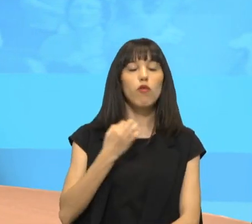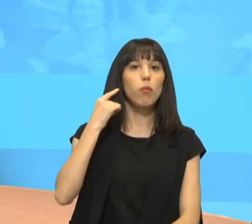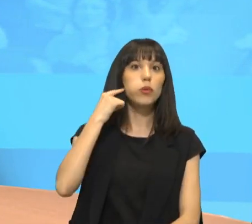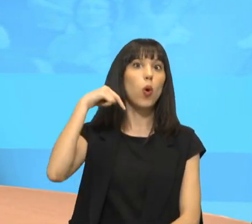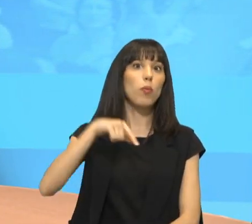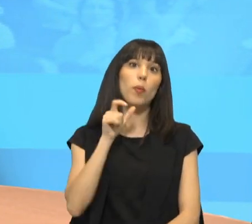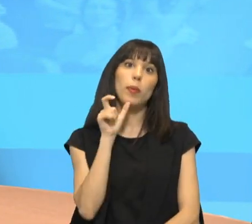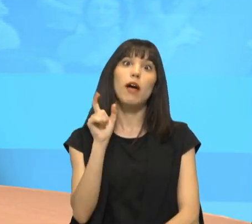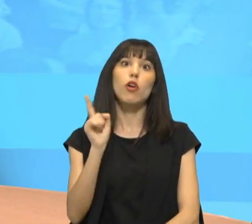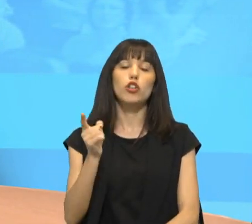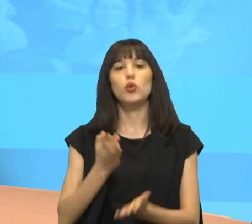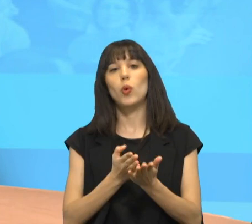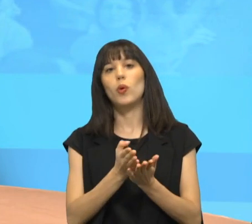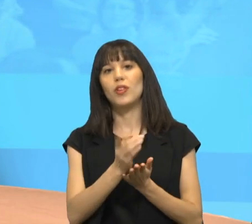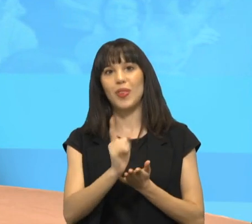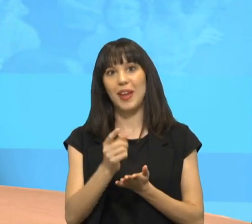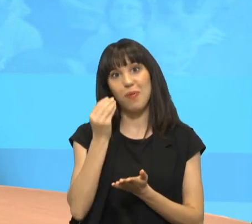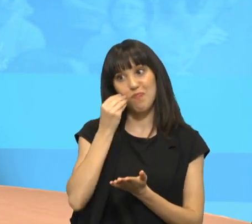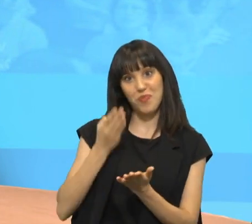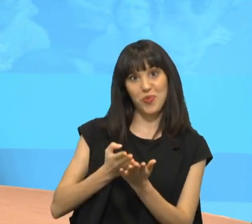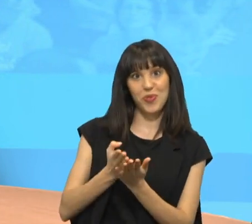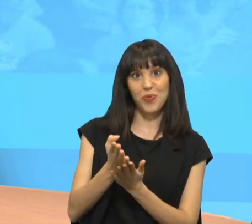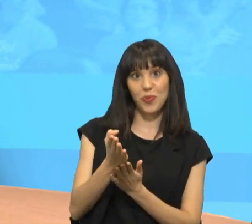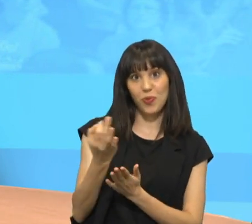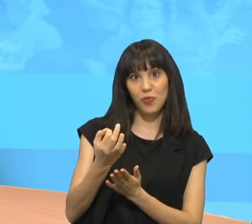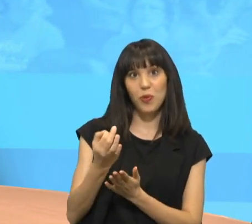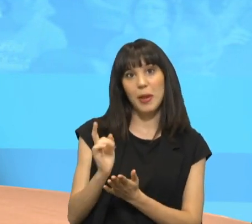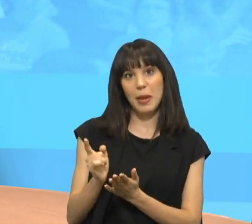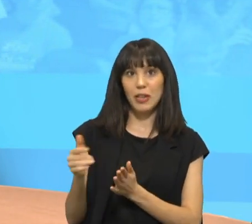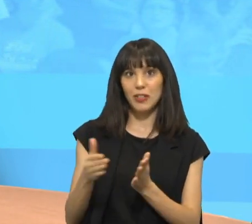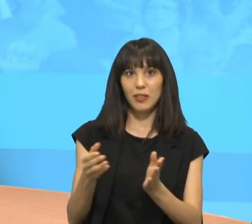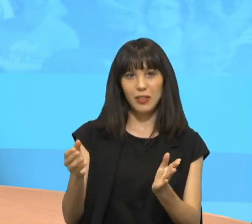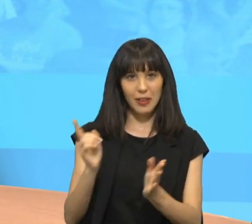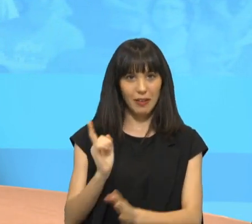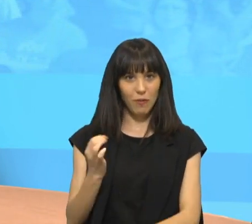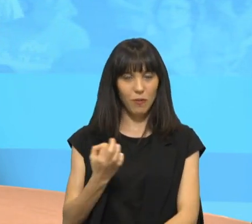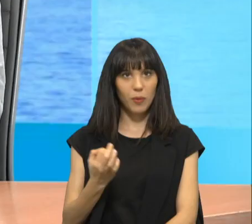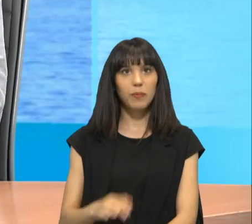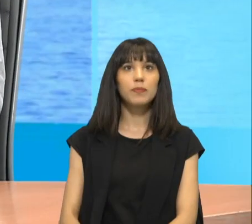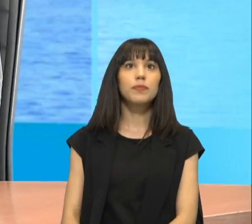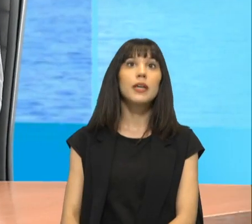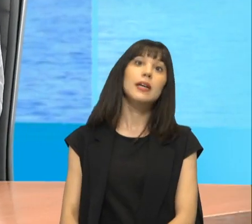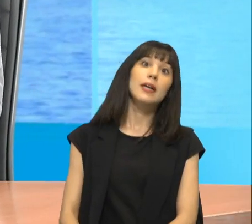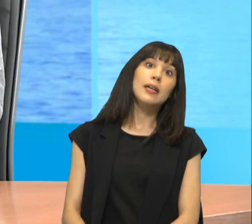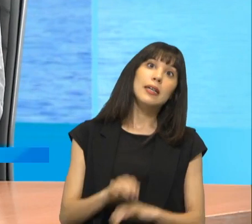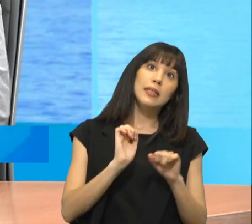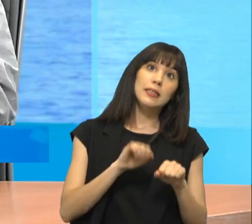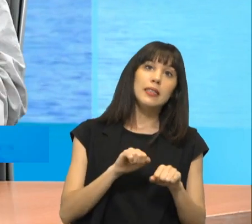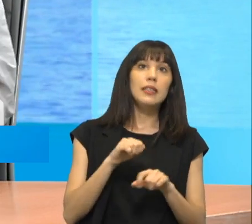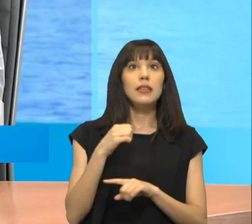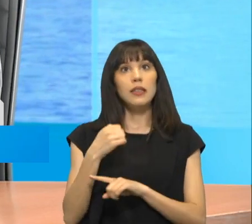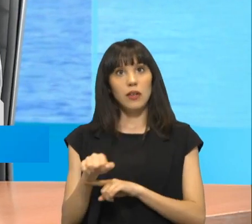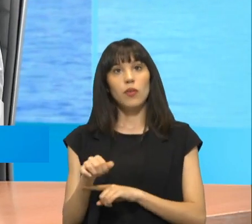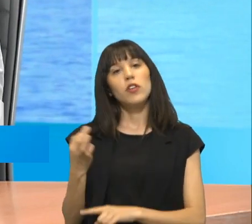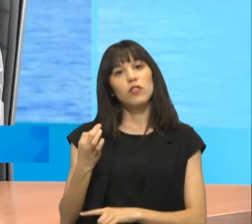foi continuidade, e é isso que acontece? Foi essa a estratégia? Sim e não. Ou seja, há de facto